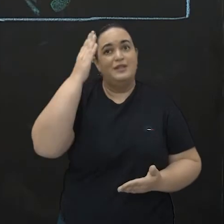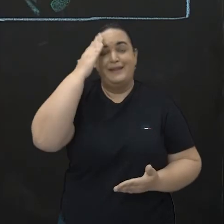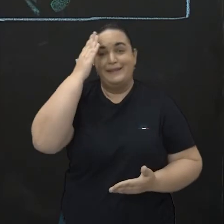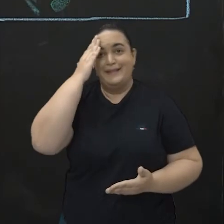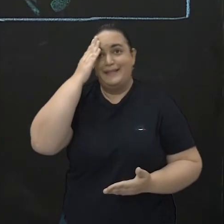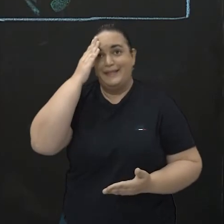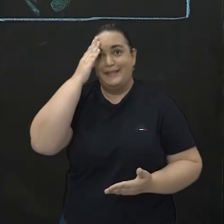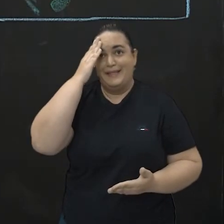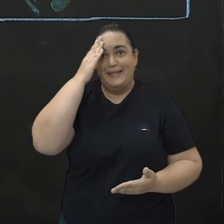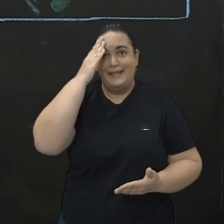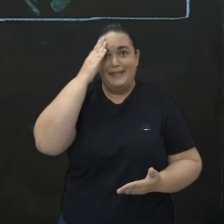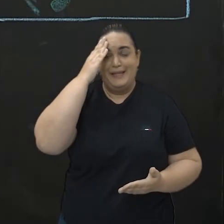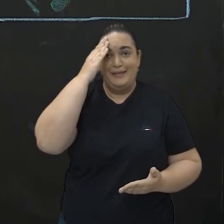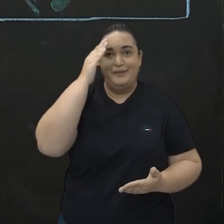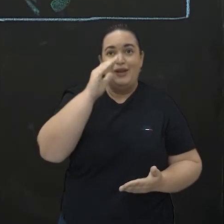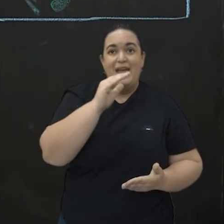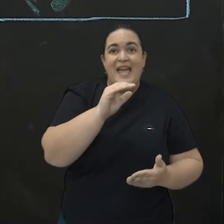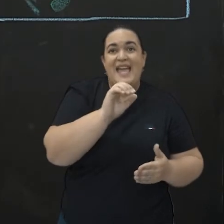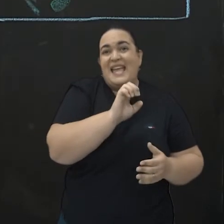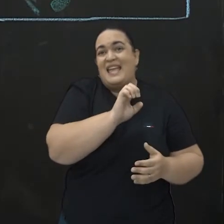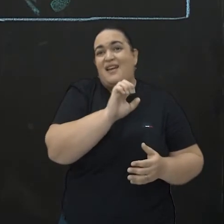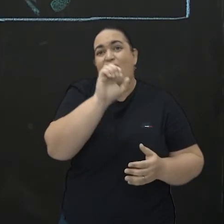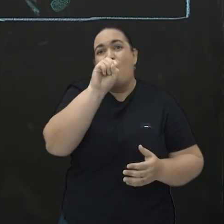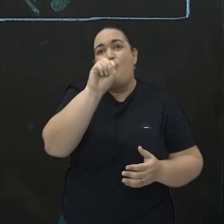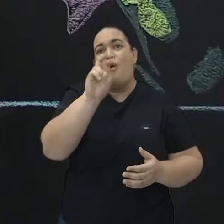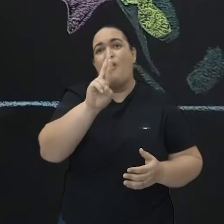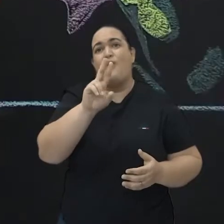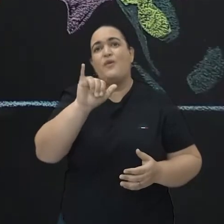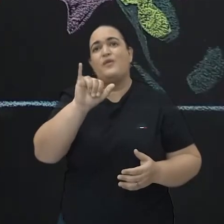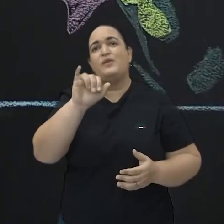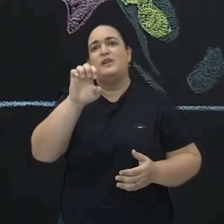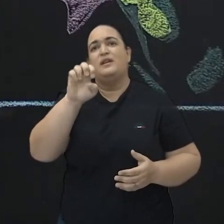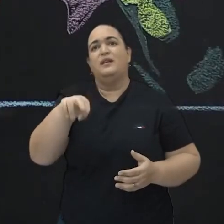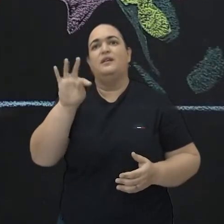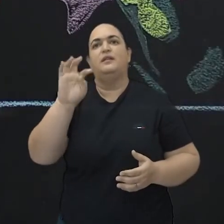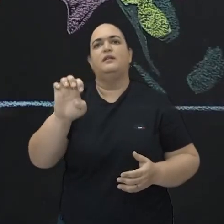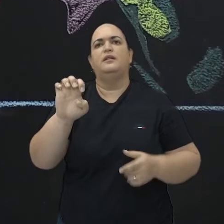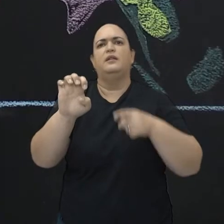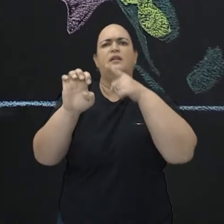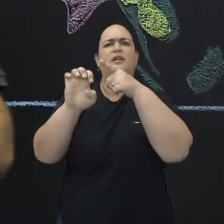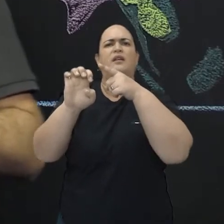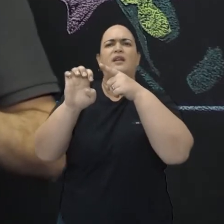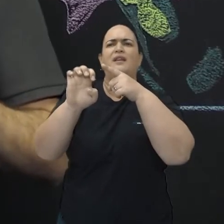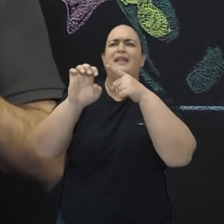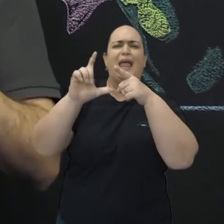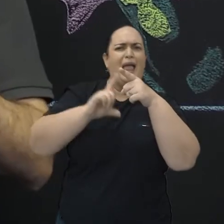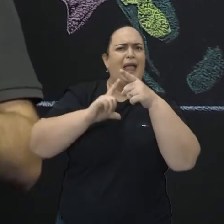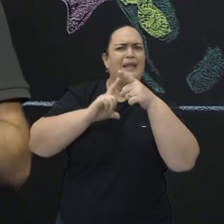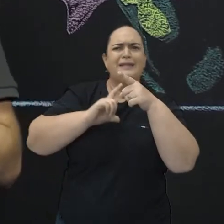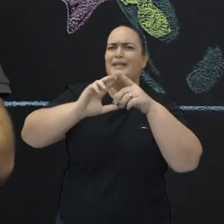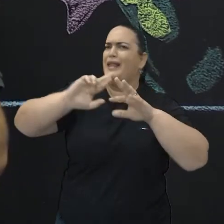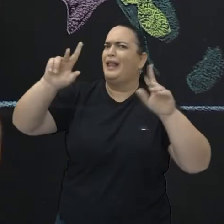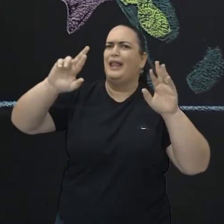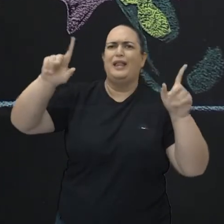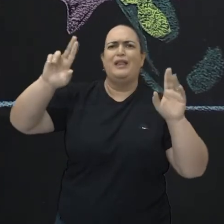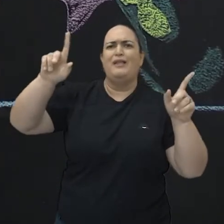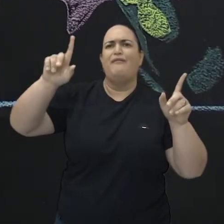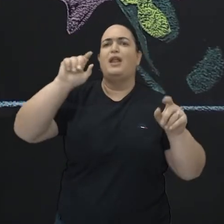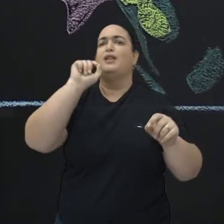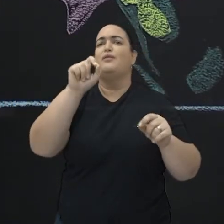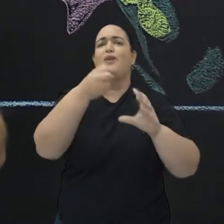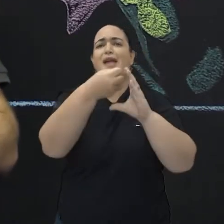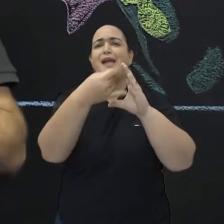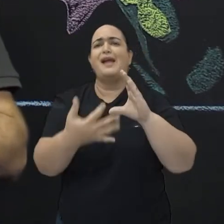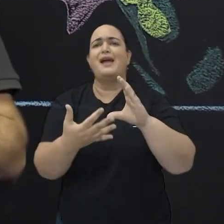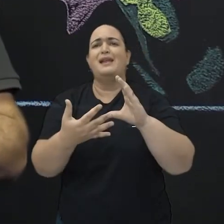que vai ter formação de climas subtropicais, que diferente do clima tropical, ele vai ter caracterização